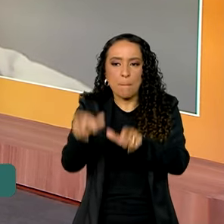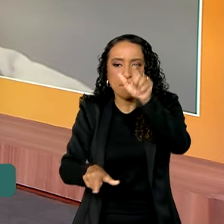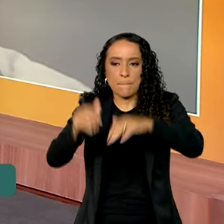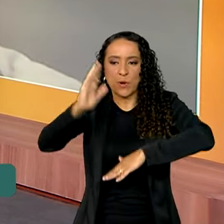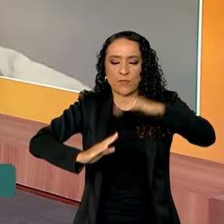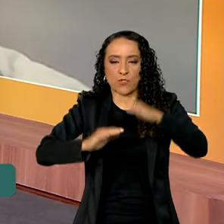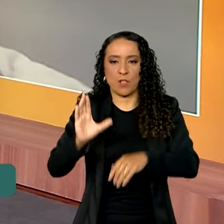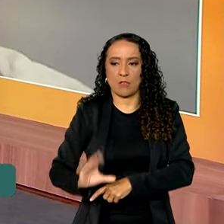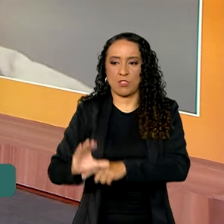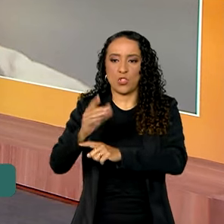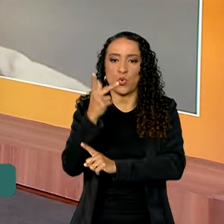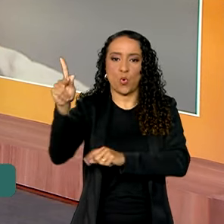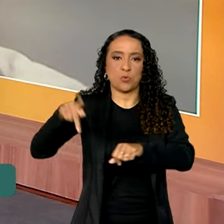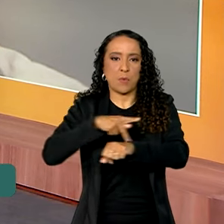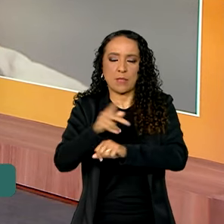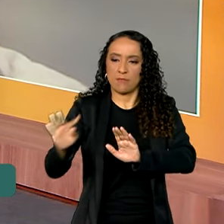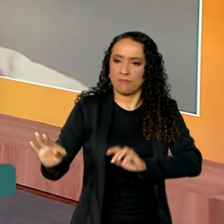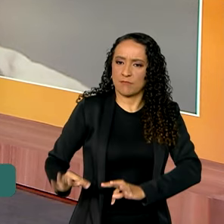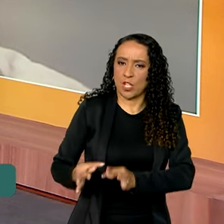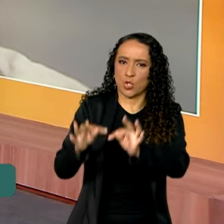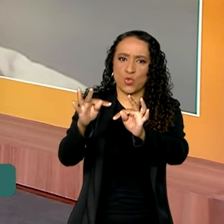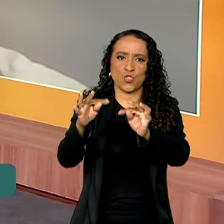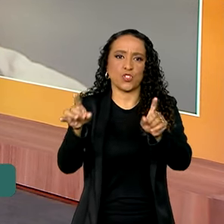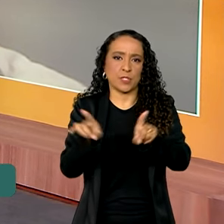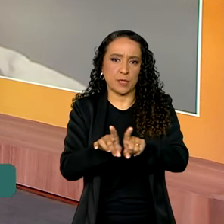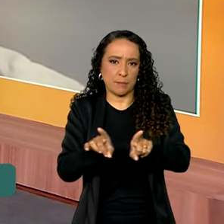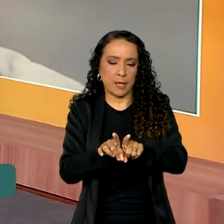outros países, com tecnologias,